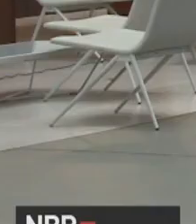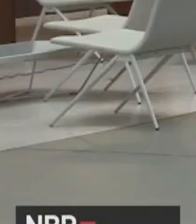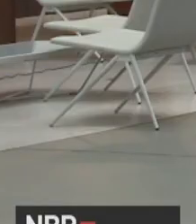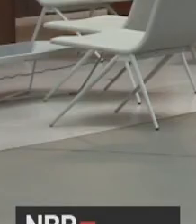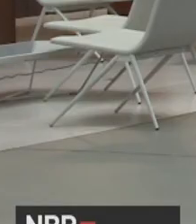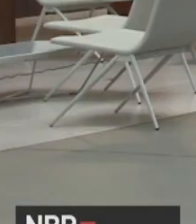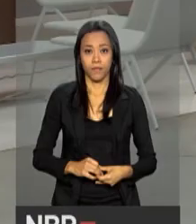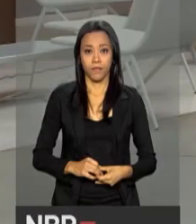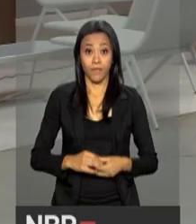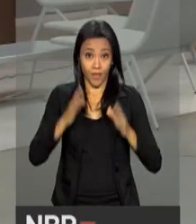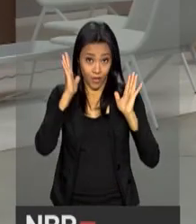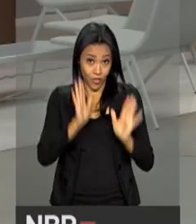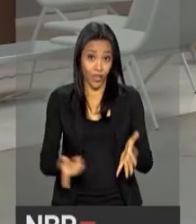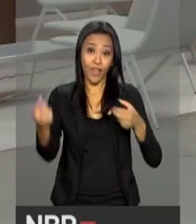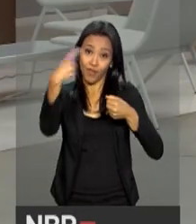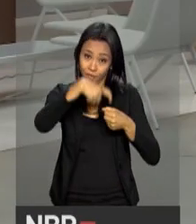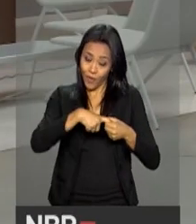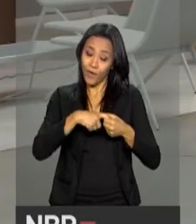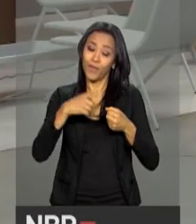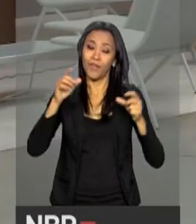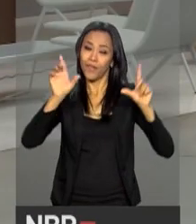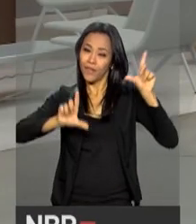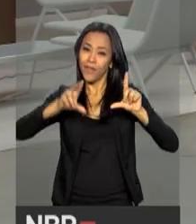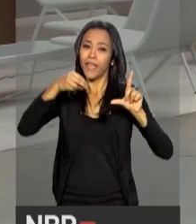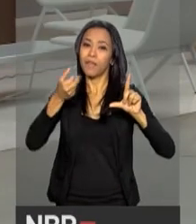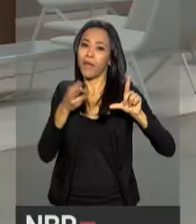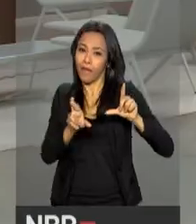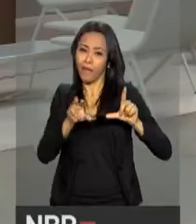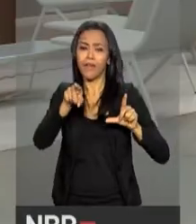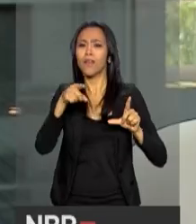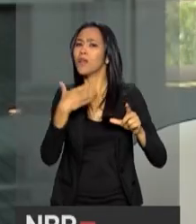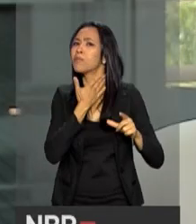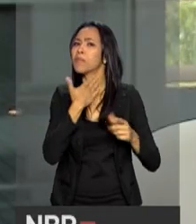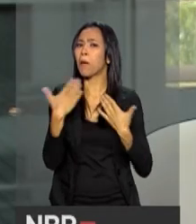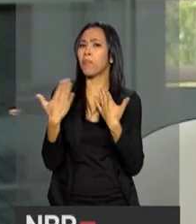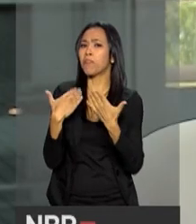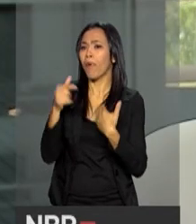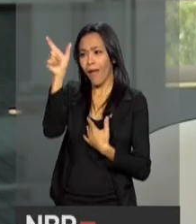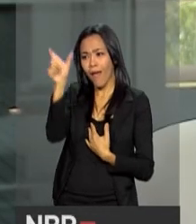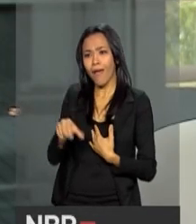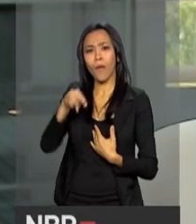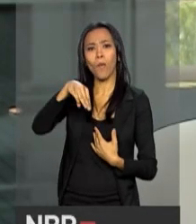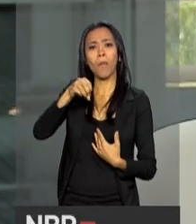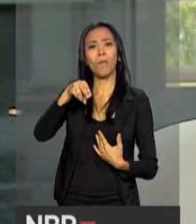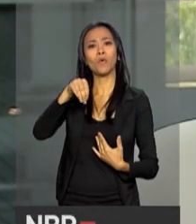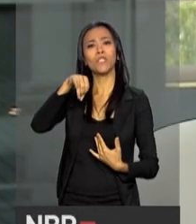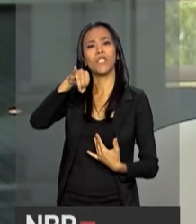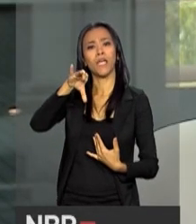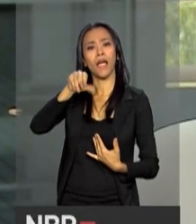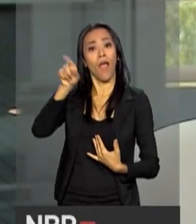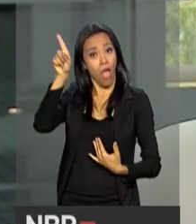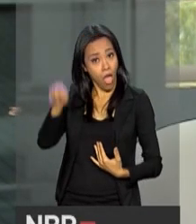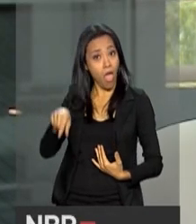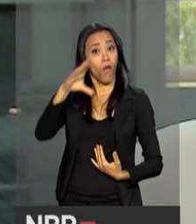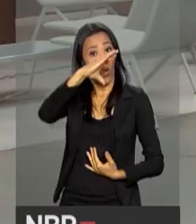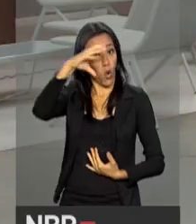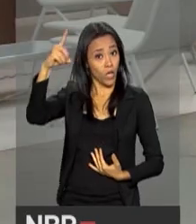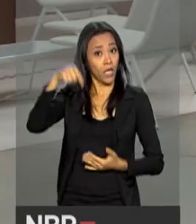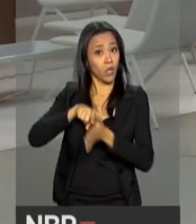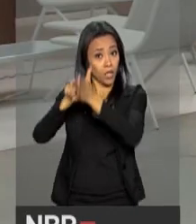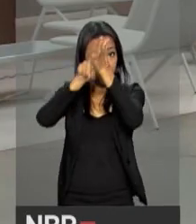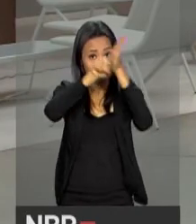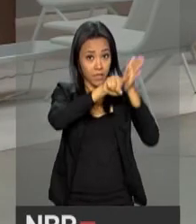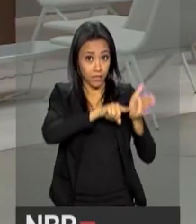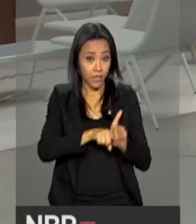já estamos de volta com nbr entrevista e hoje nosso bate-papo é com a mônica lima coordenadora operacional do censo agropecuário